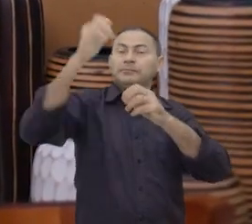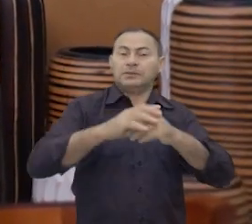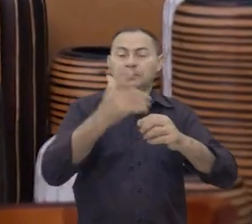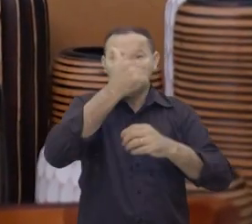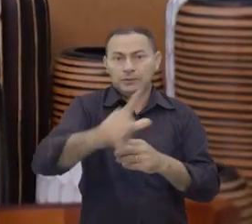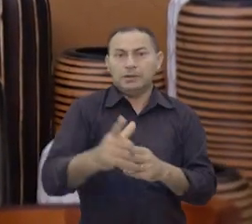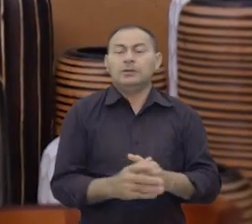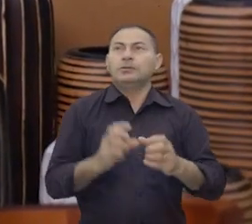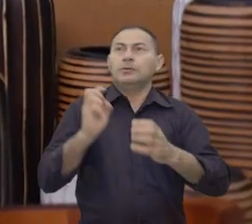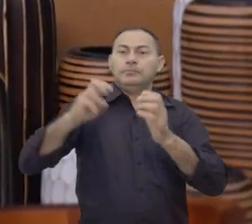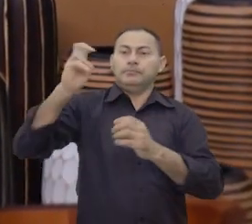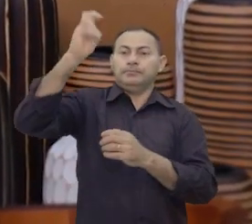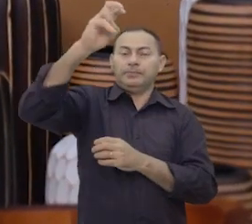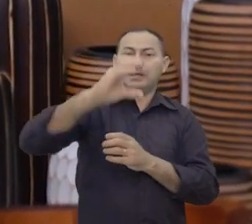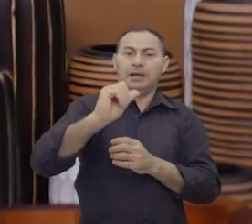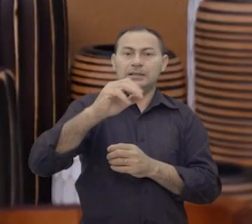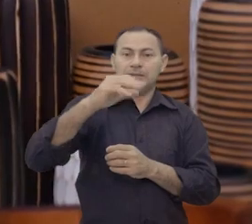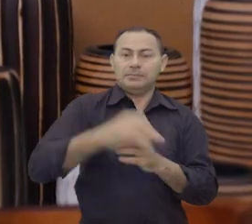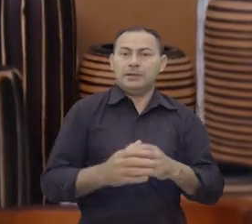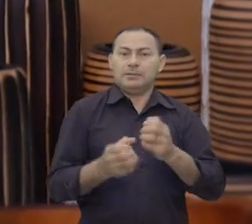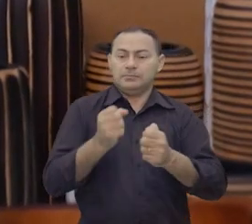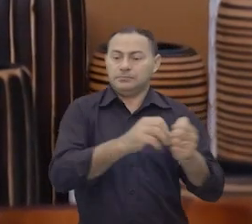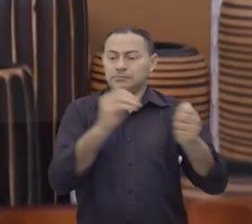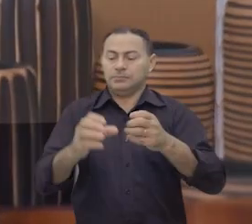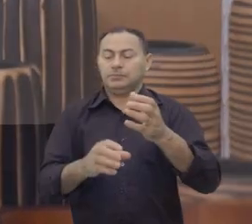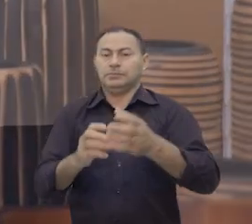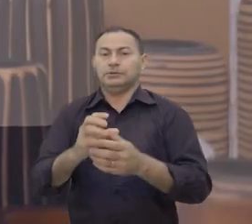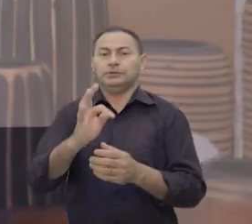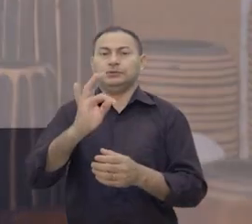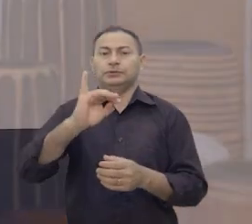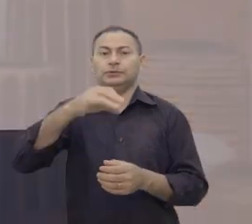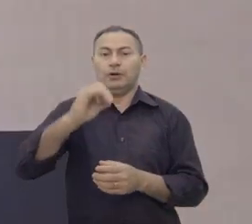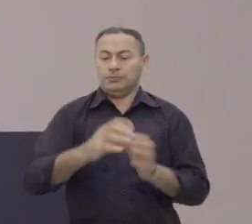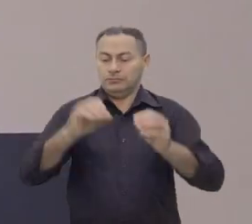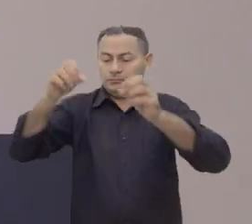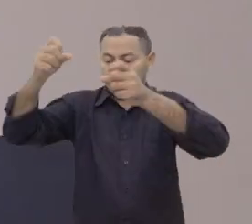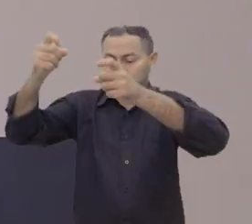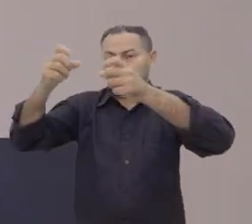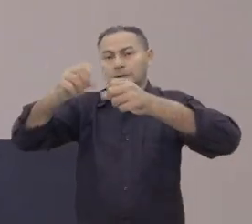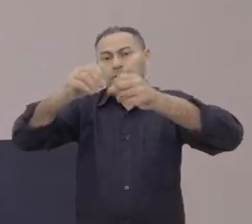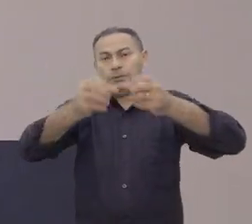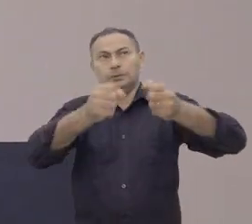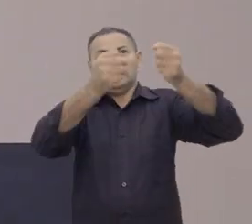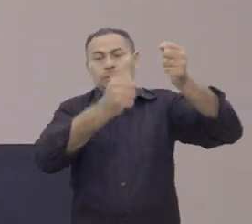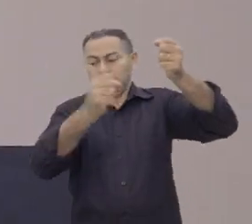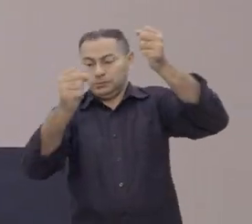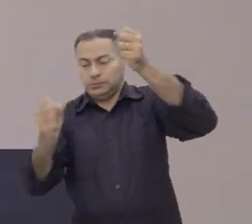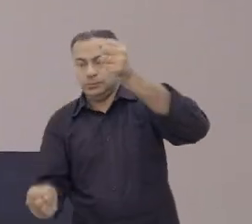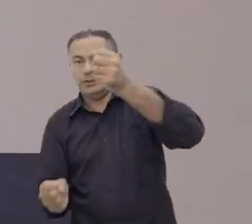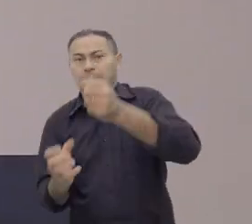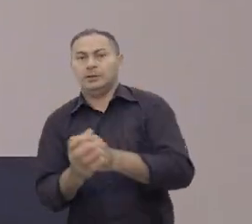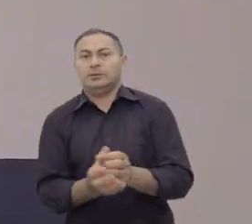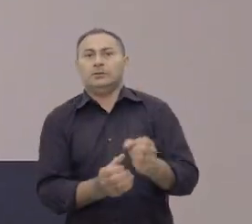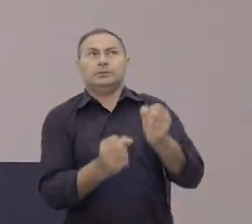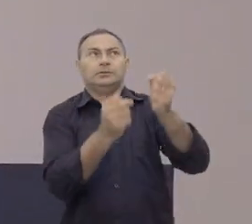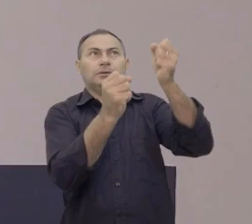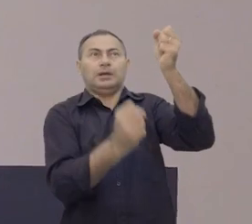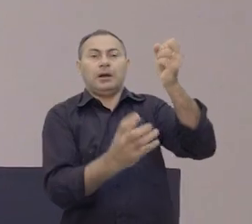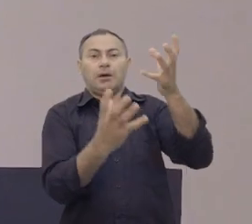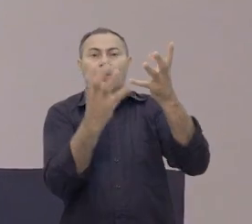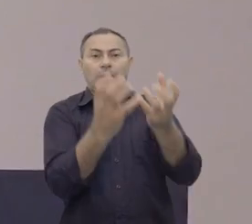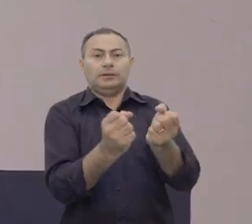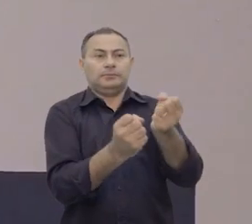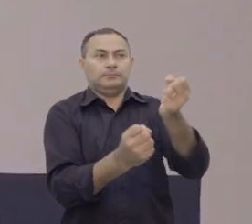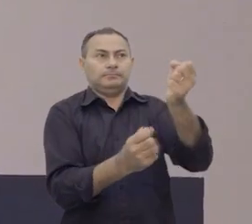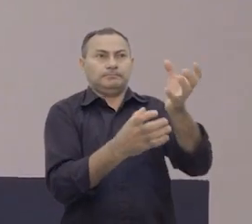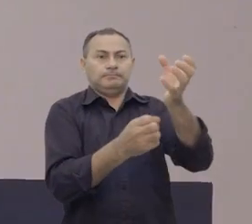do prédio outra vez, subi a caçamba e a carreguei com os tijolos. Depois desci novamente para o térreo e soltei a